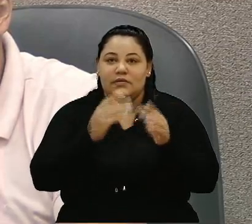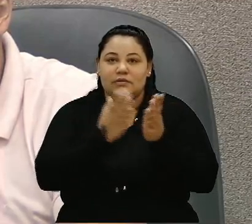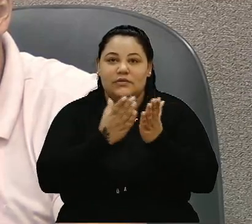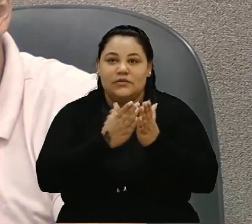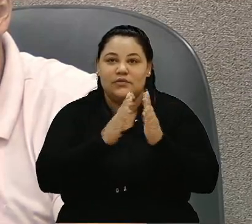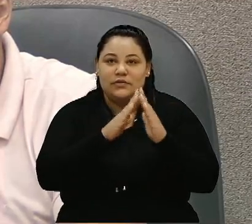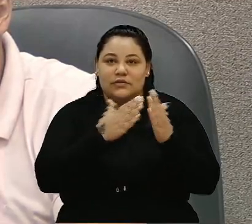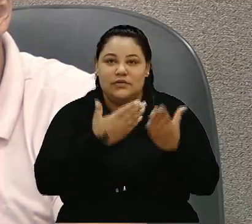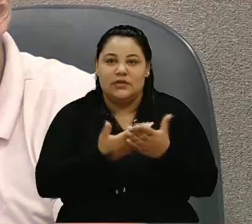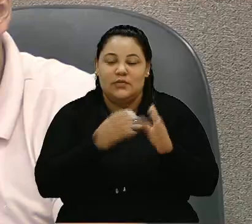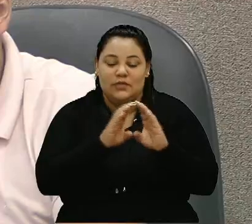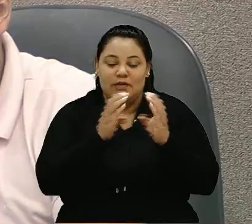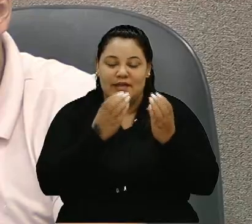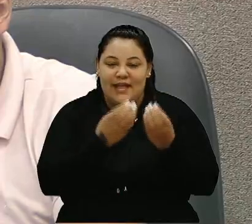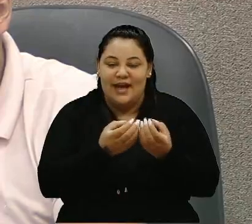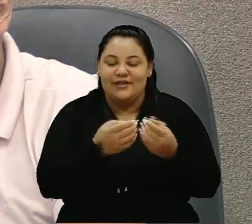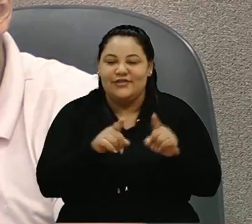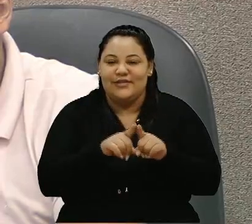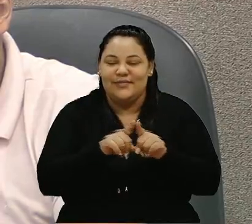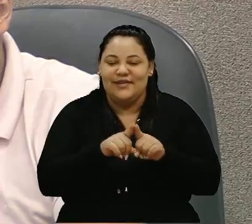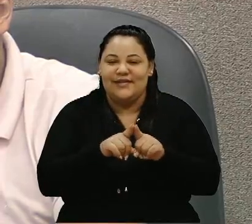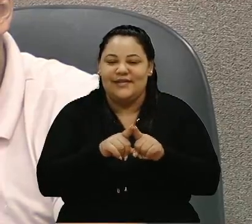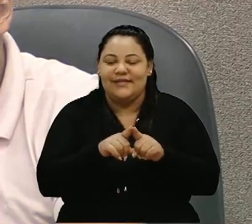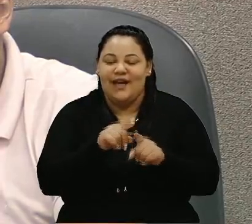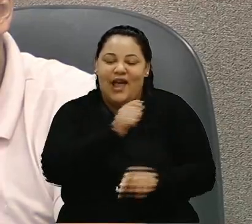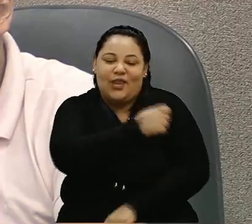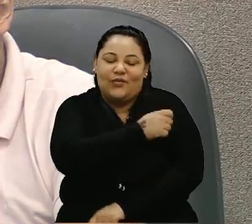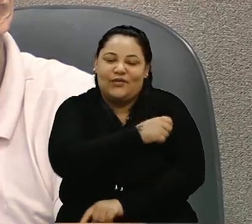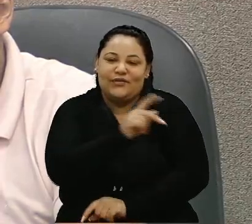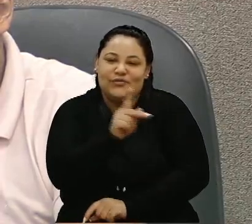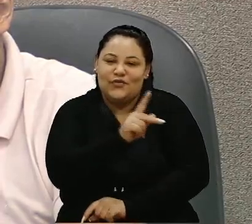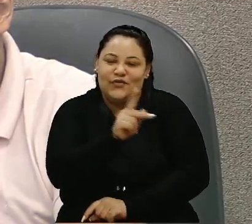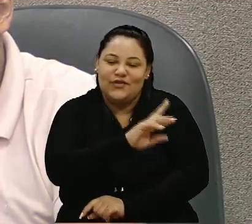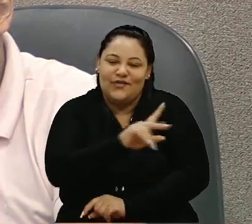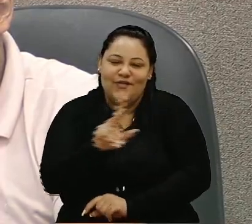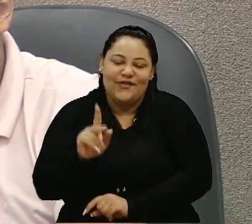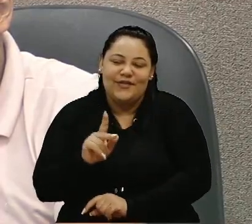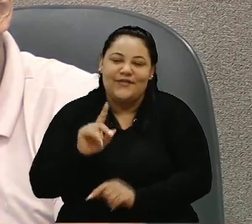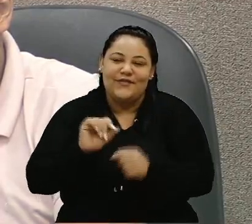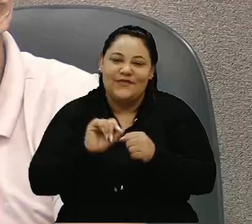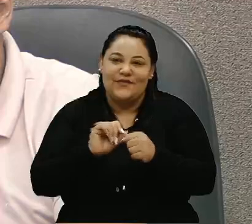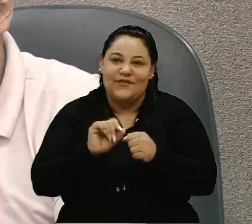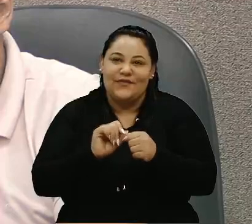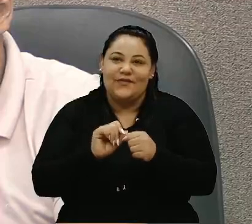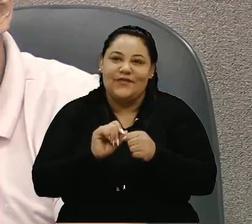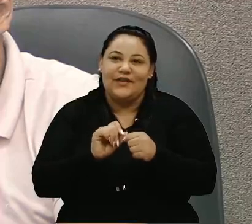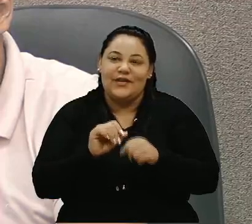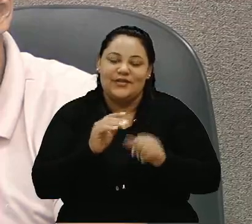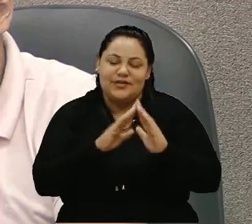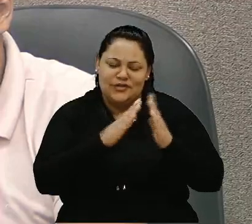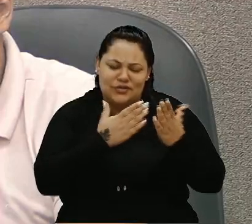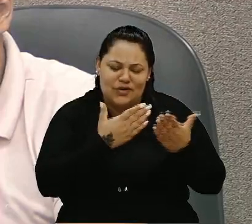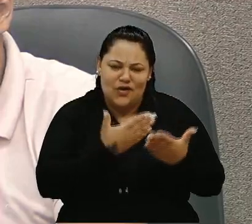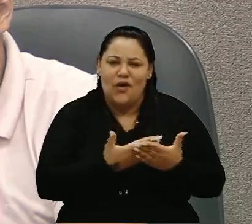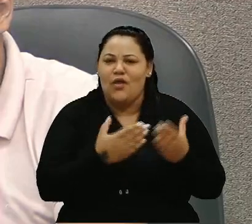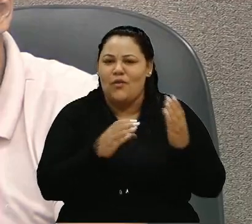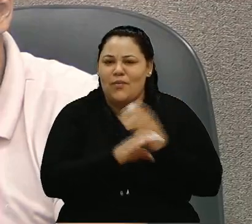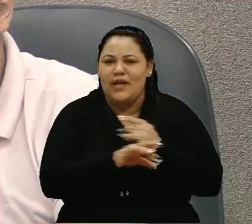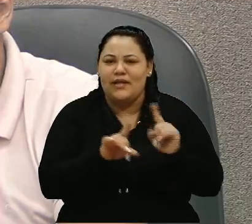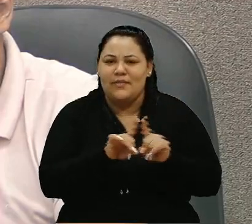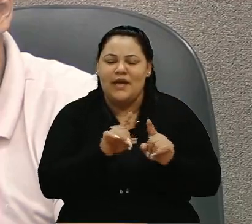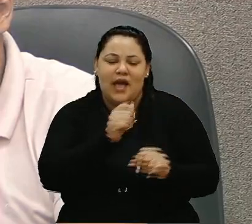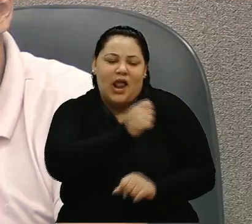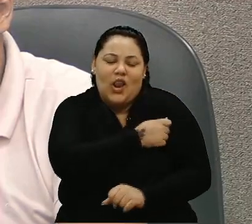do Madureira, foi aluna da professora Vieiro, cursou o ensino primário, destacando-se como aluna prestativa, amiga dos colegas,